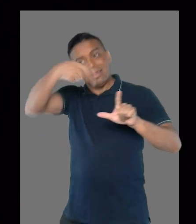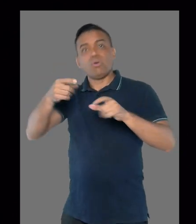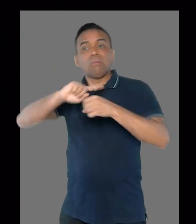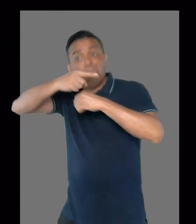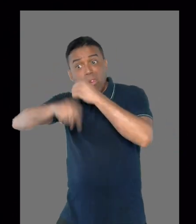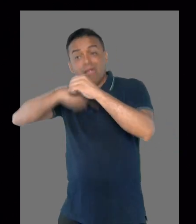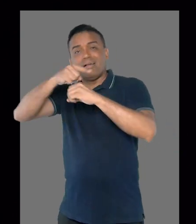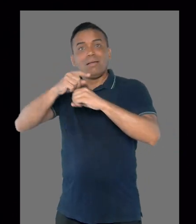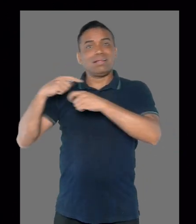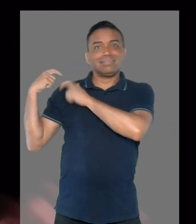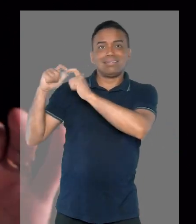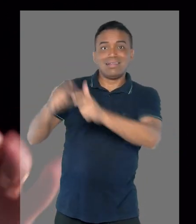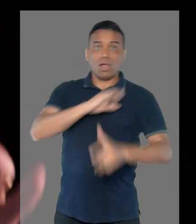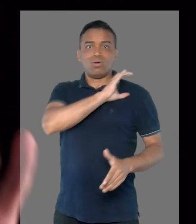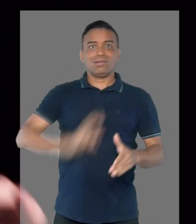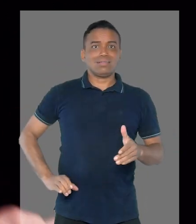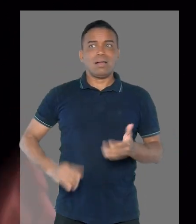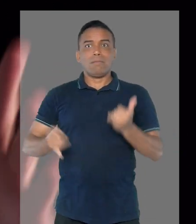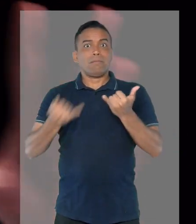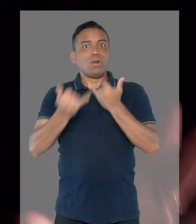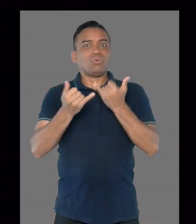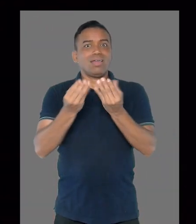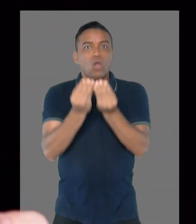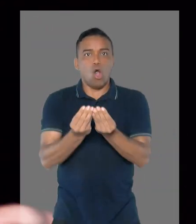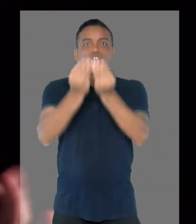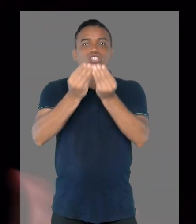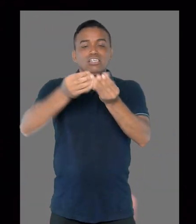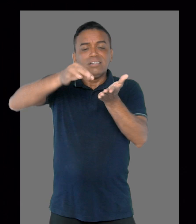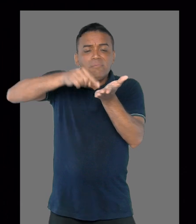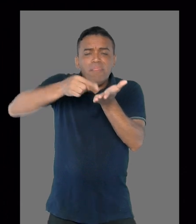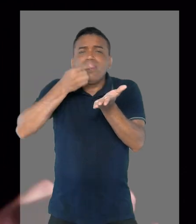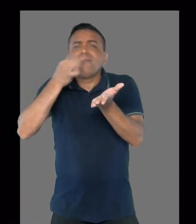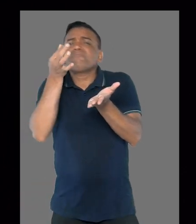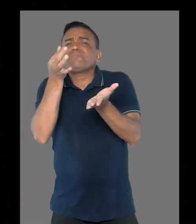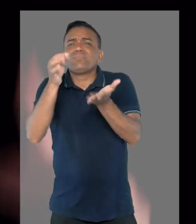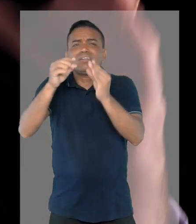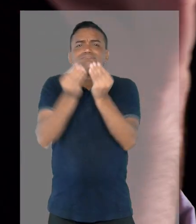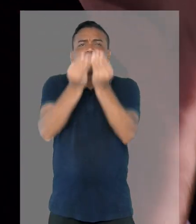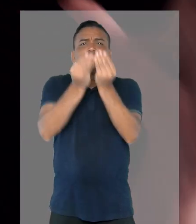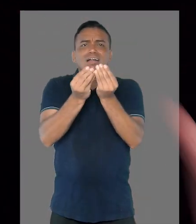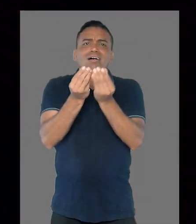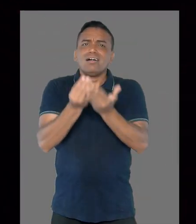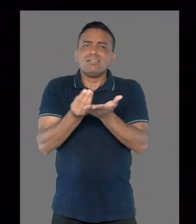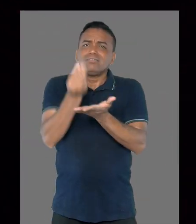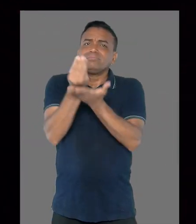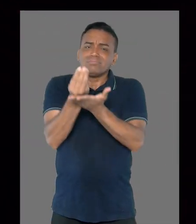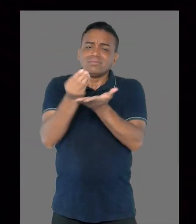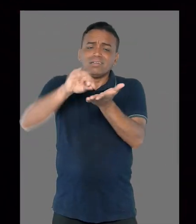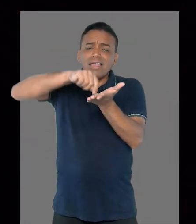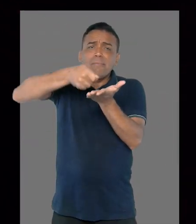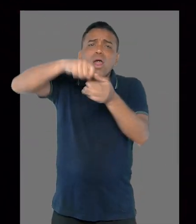Então, na tradição cristã, como se fosse uma mini partícula da hóstia, uma coisinha ínfima, mas que nesse ínfimo contém o